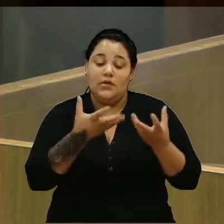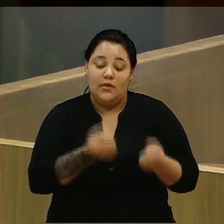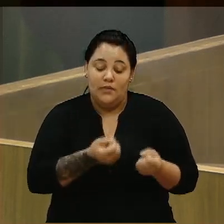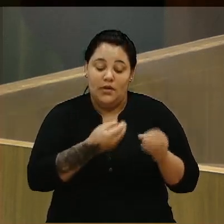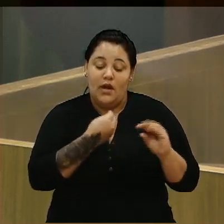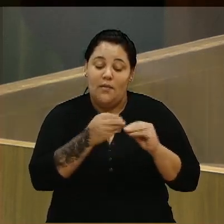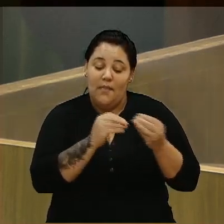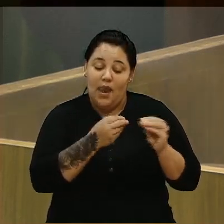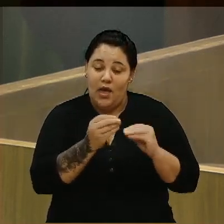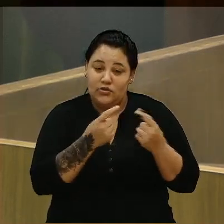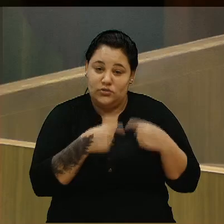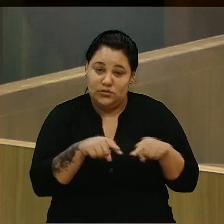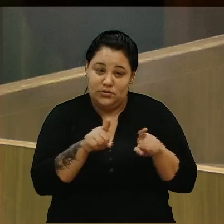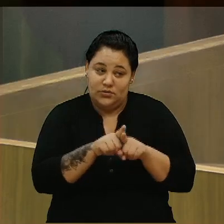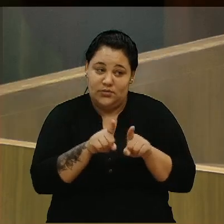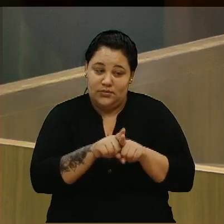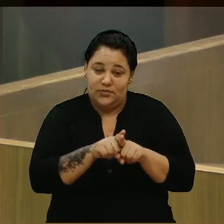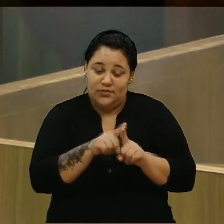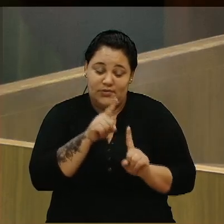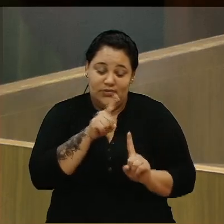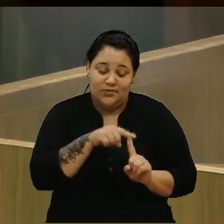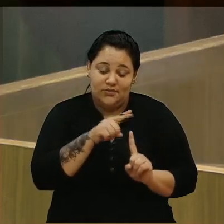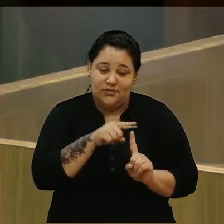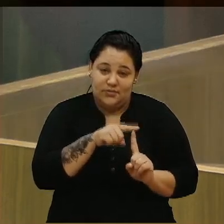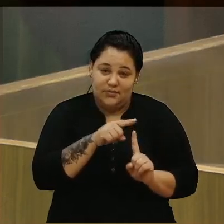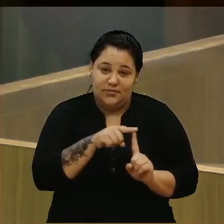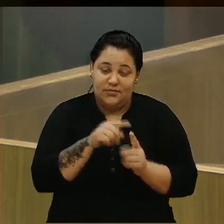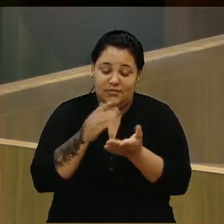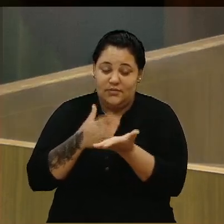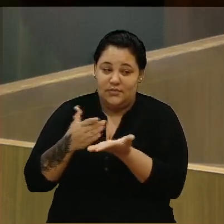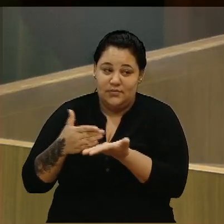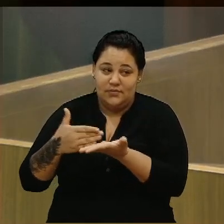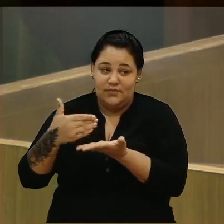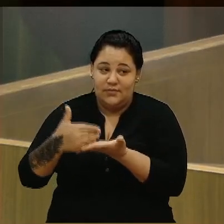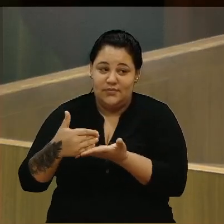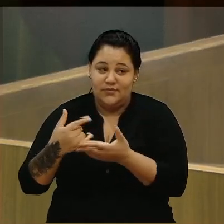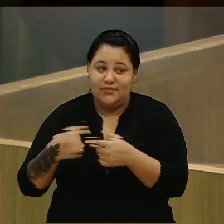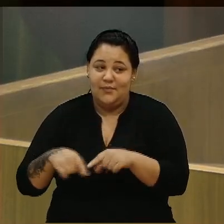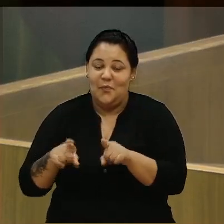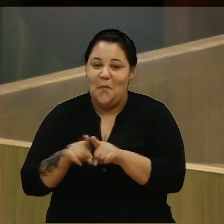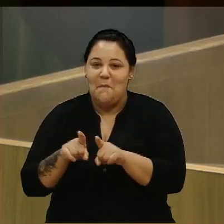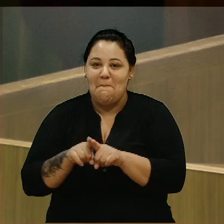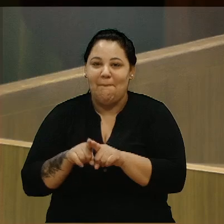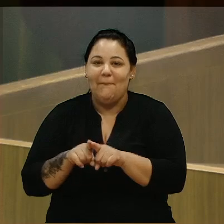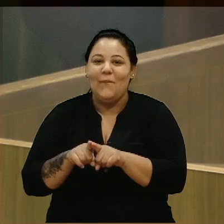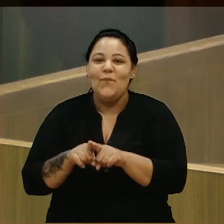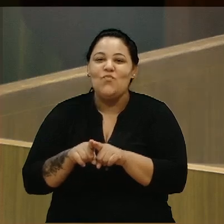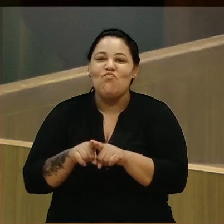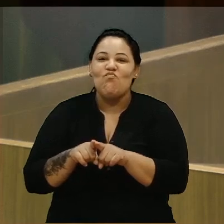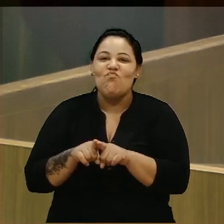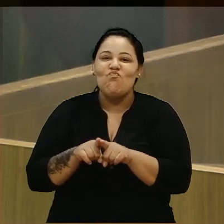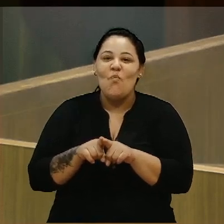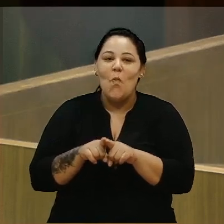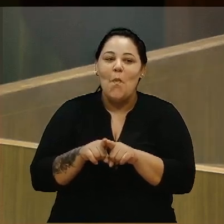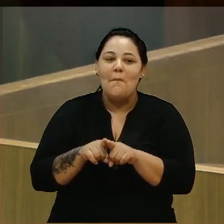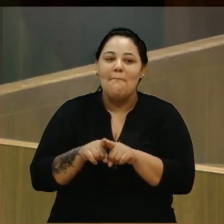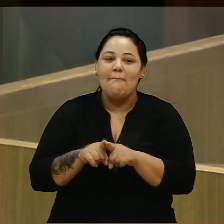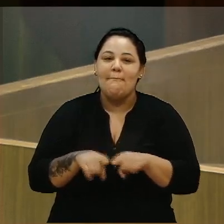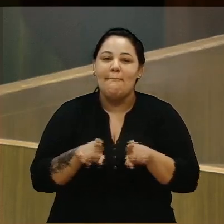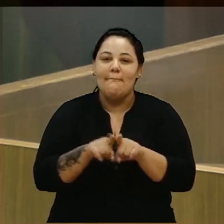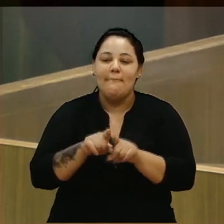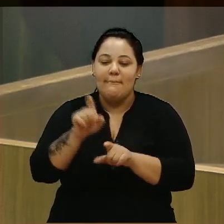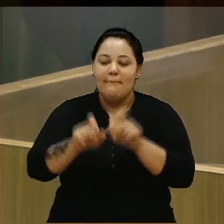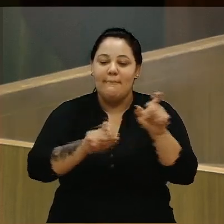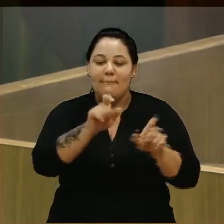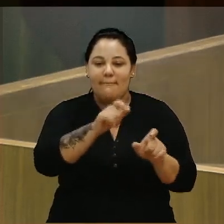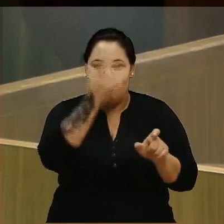plásticas, tipo de bolo, assim, e as embalagens plásticas de ovos também, que as pessoas não sabiam muito o que